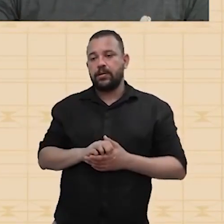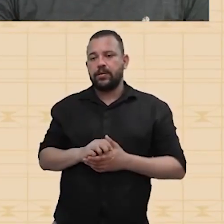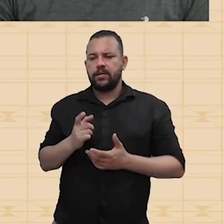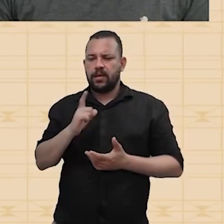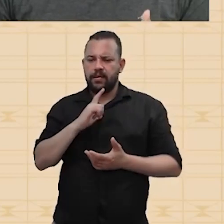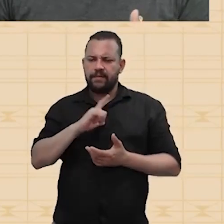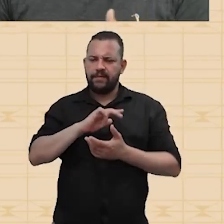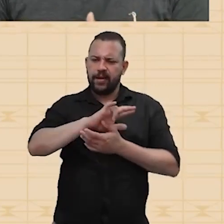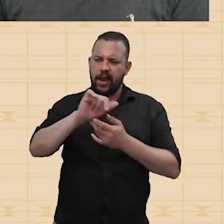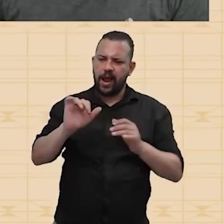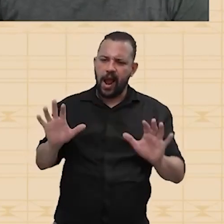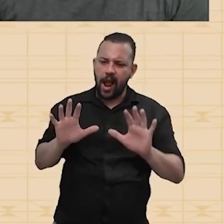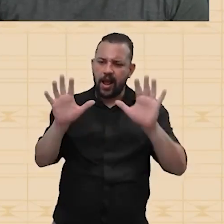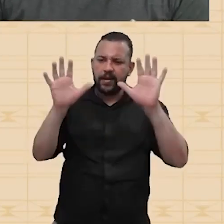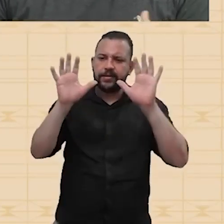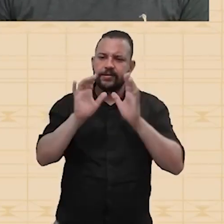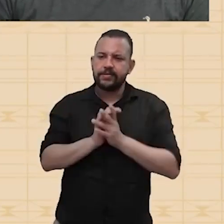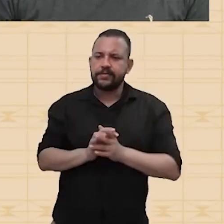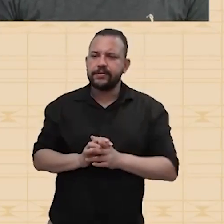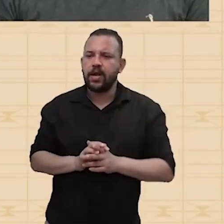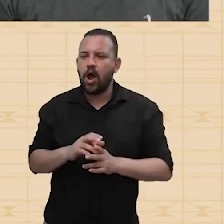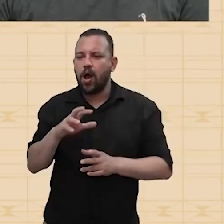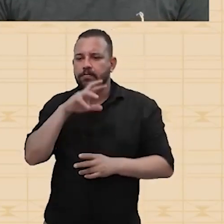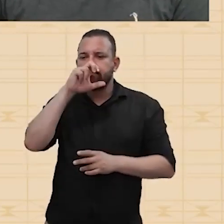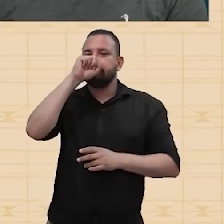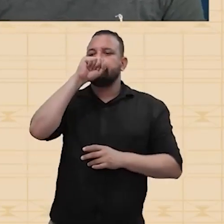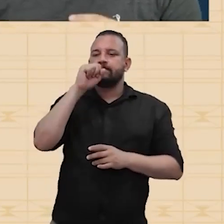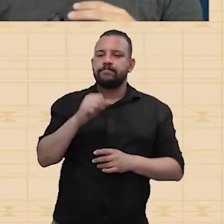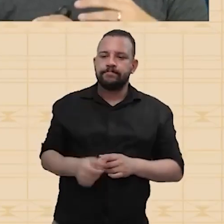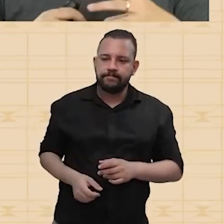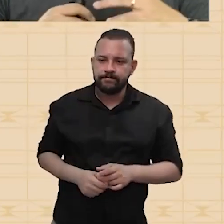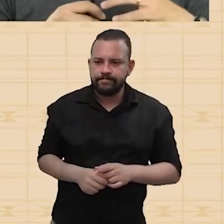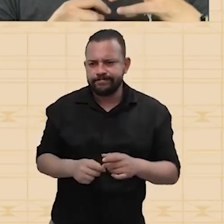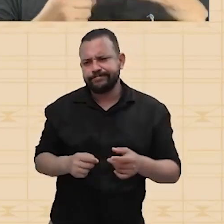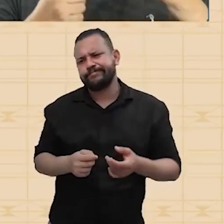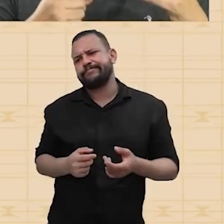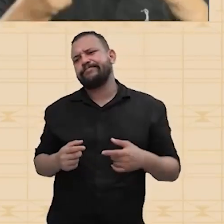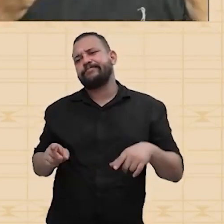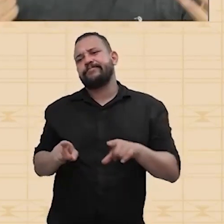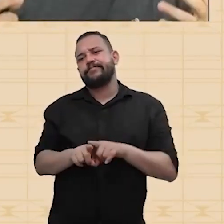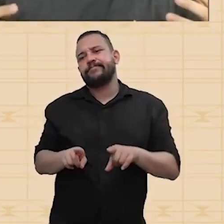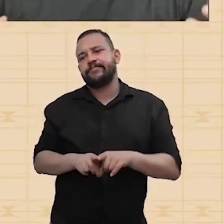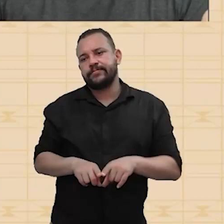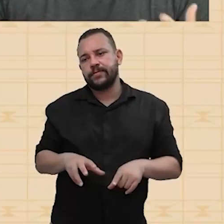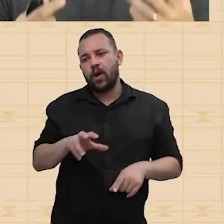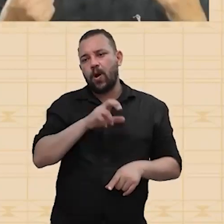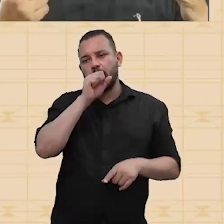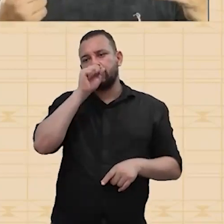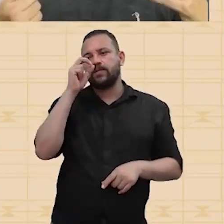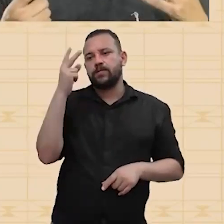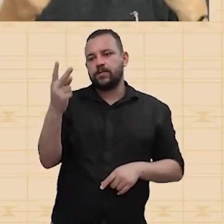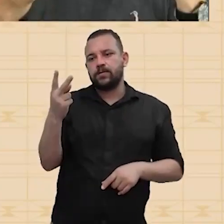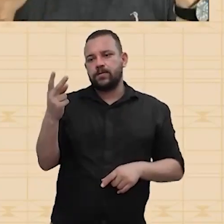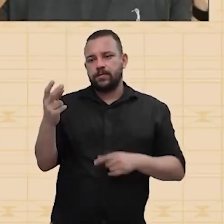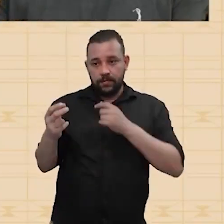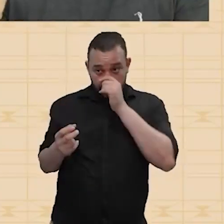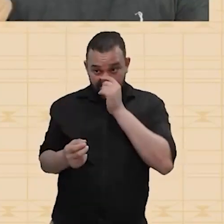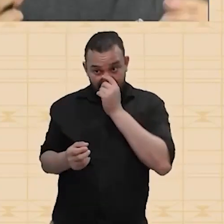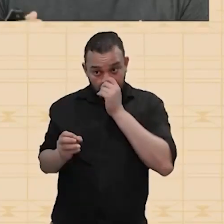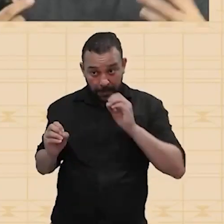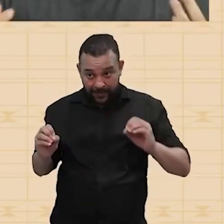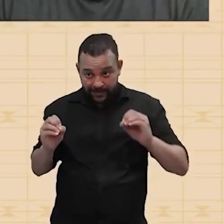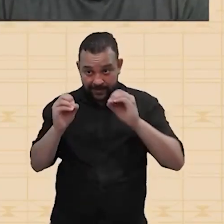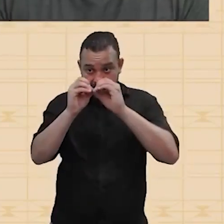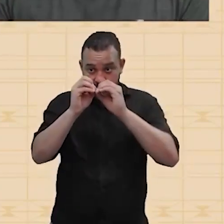outros gases, tá bom? O gás oxigênio, tá? Que o oxigênio O2 é o gás, né? A molécula de